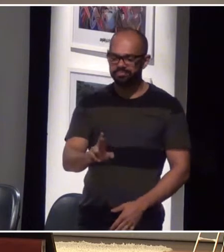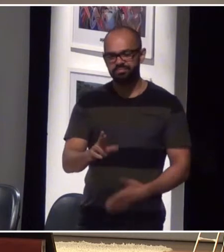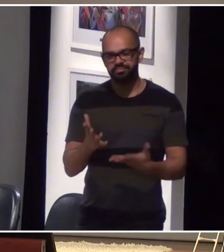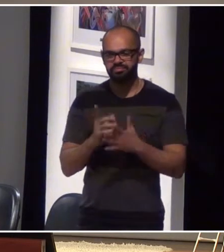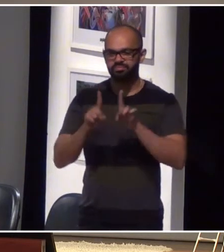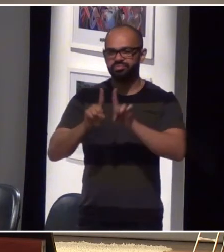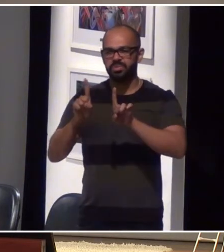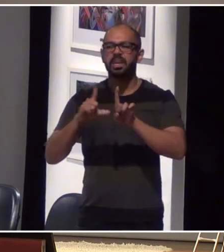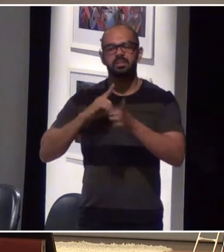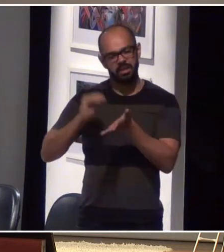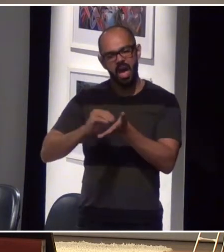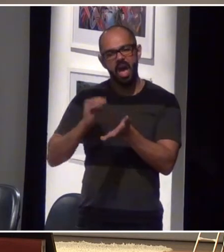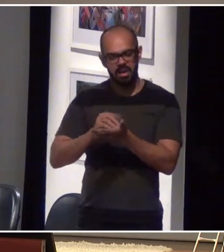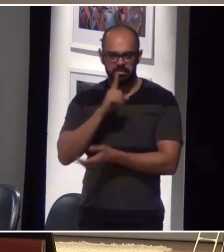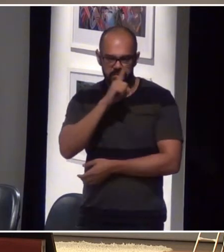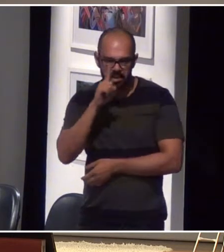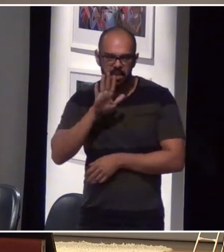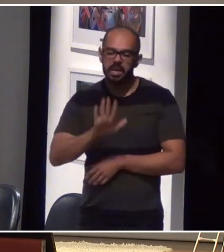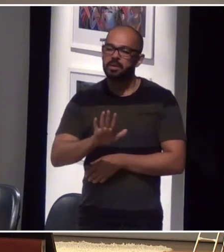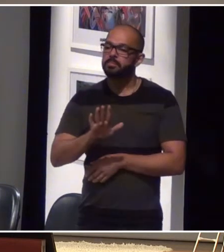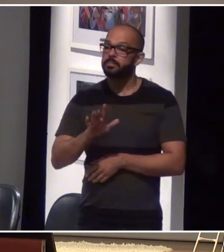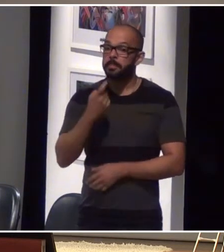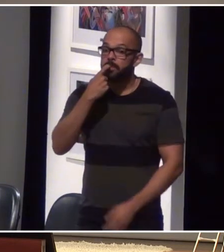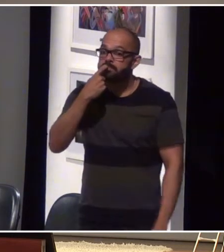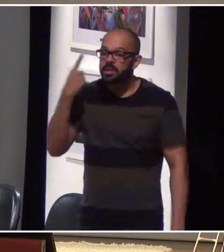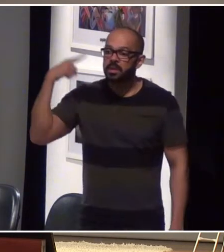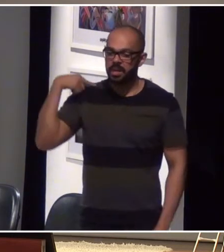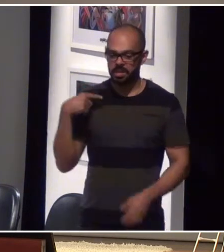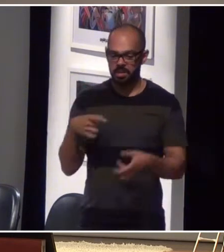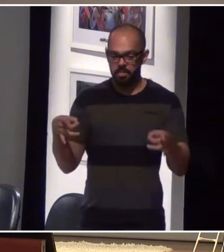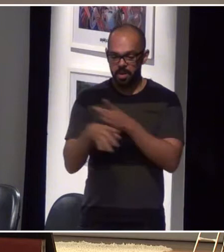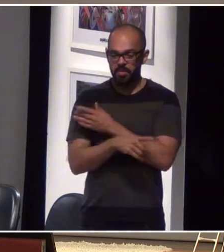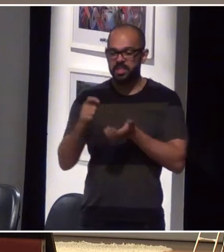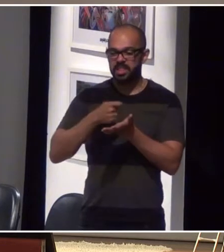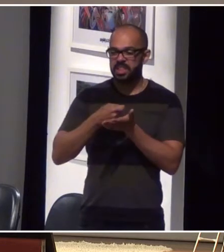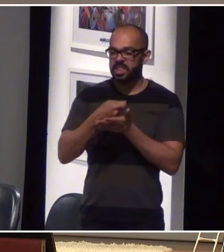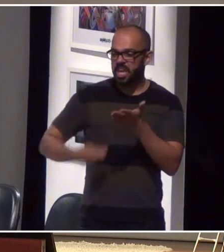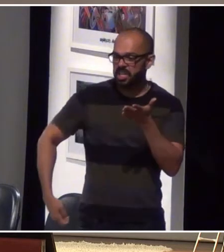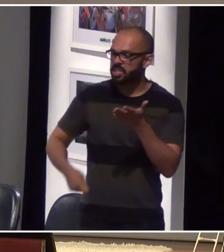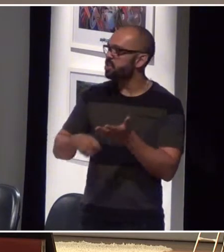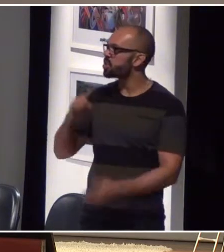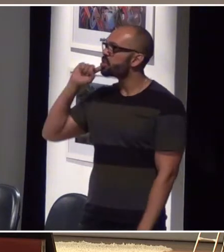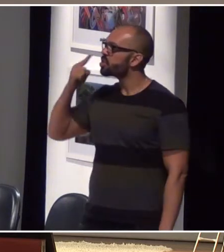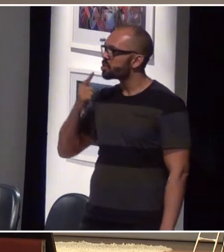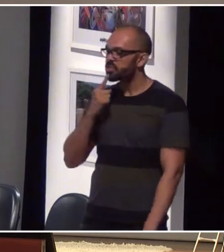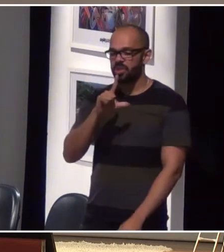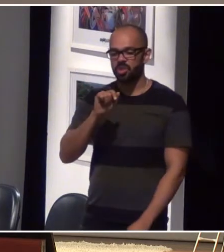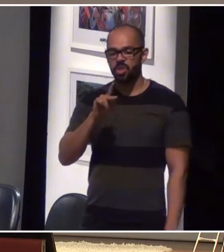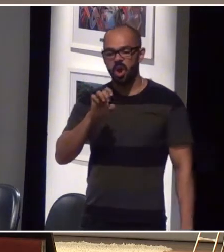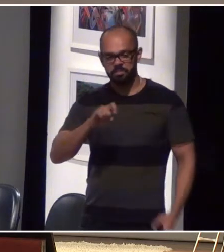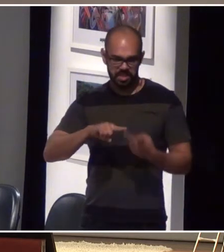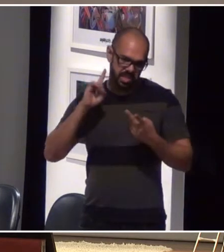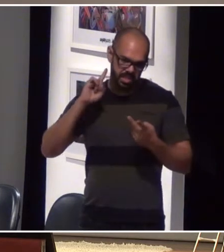Né? Então, a gente tem ainda muita coisa pela frente. Mas, recentemente, terminei um texto com a Pontim, que é surda, o Lopes